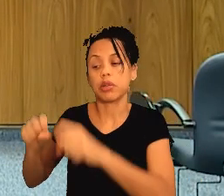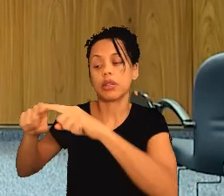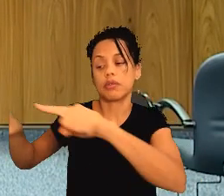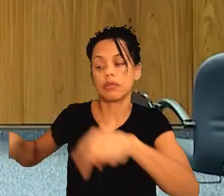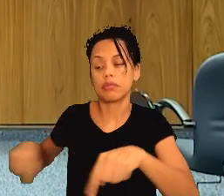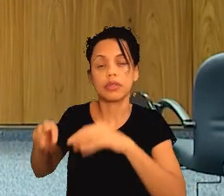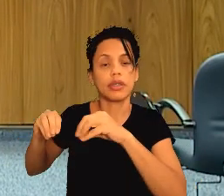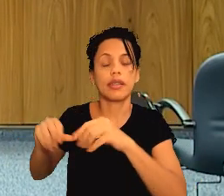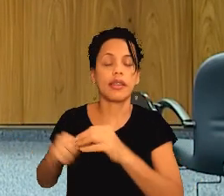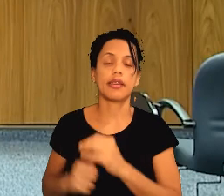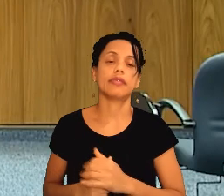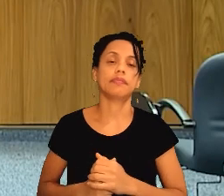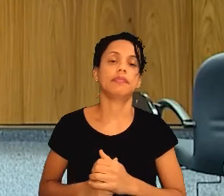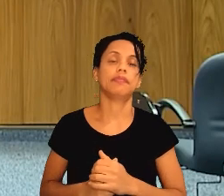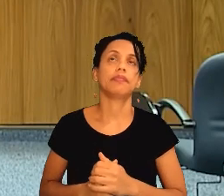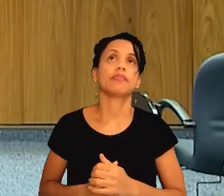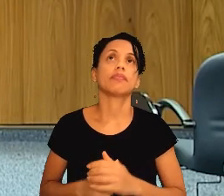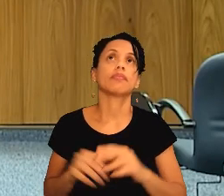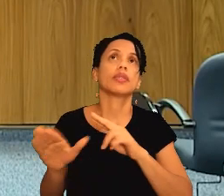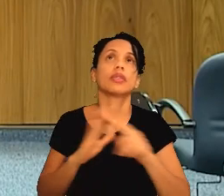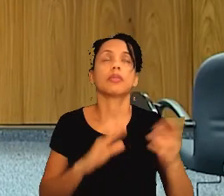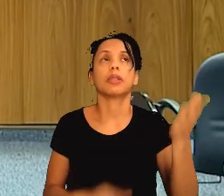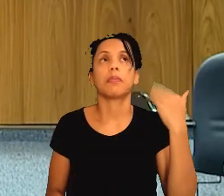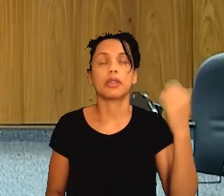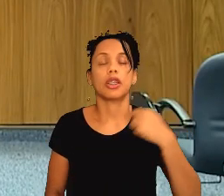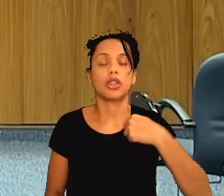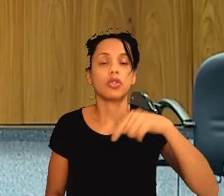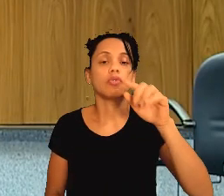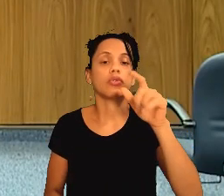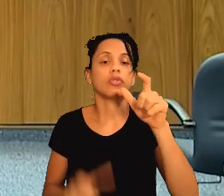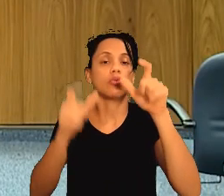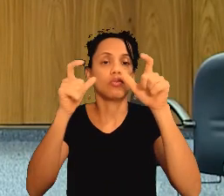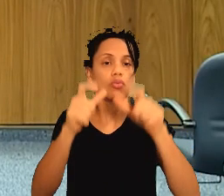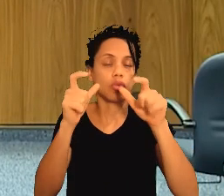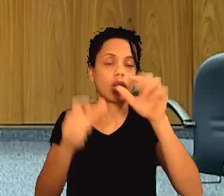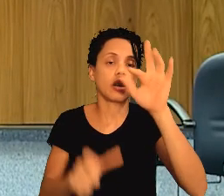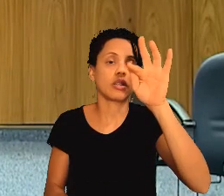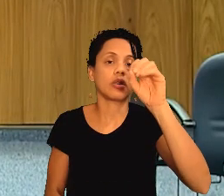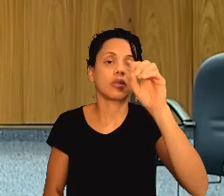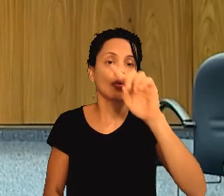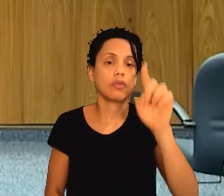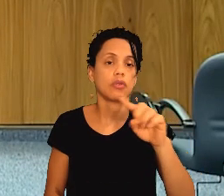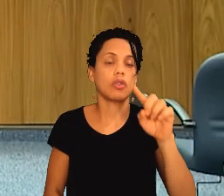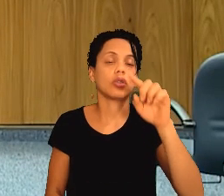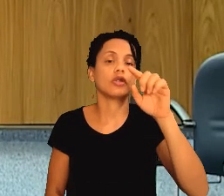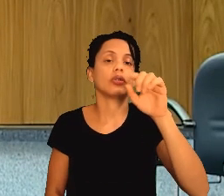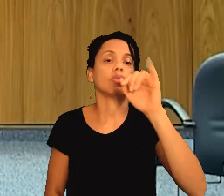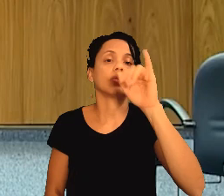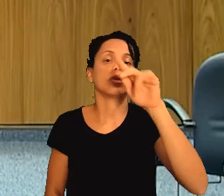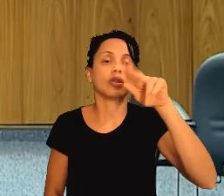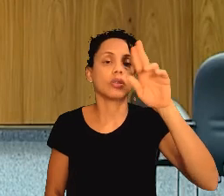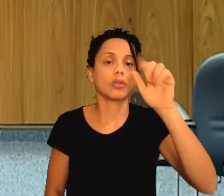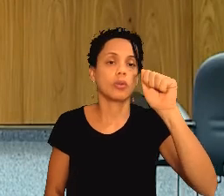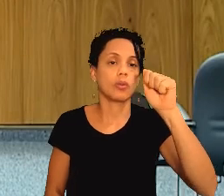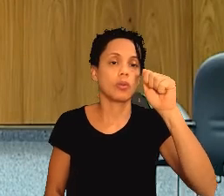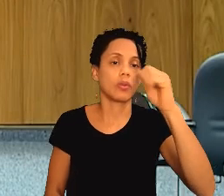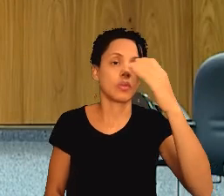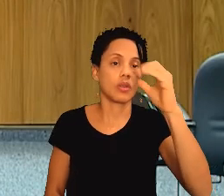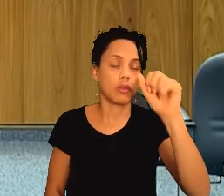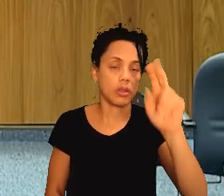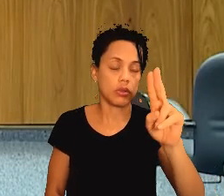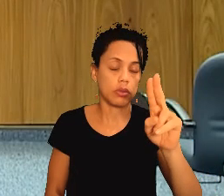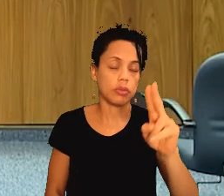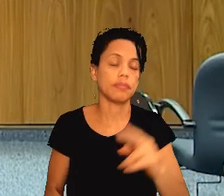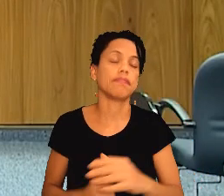E eu estive semana passada em Foz do Iguaçu e fiquei alarmadíssima